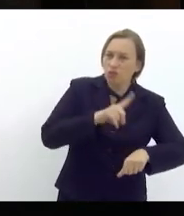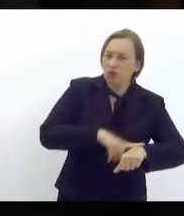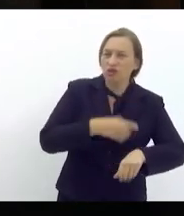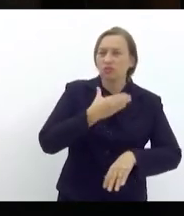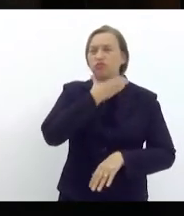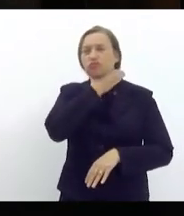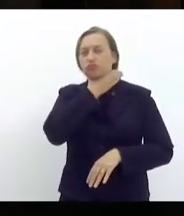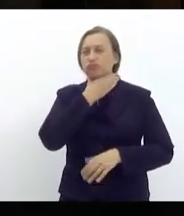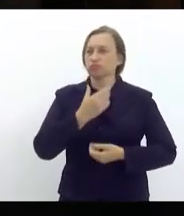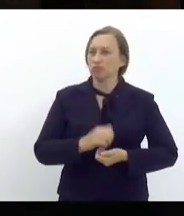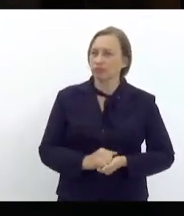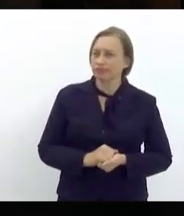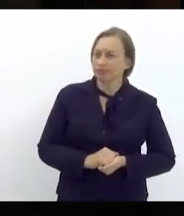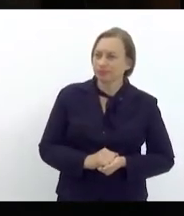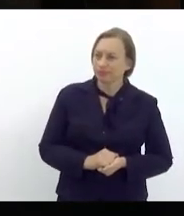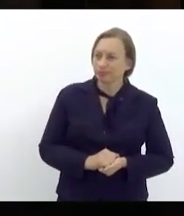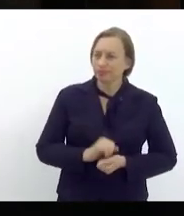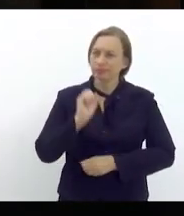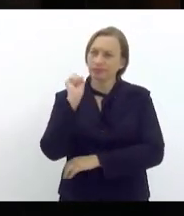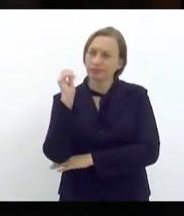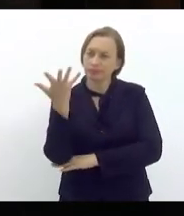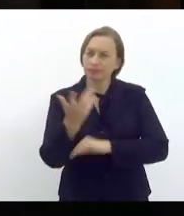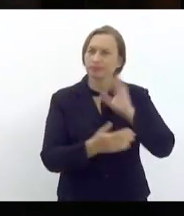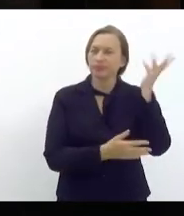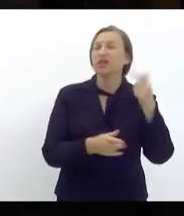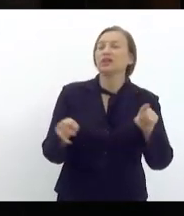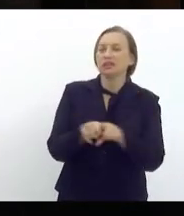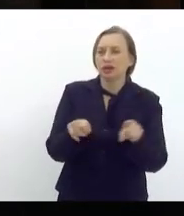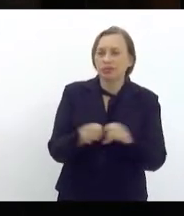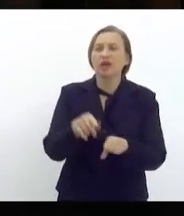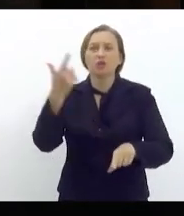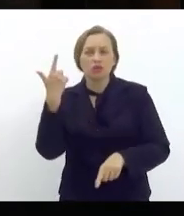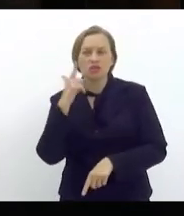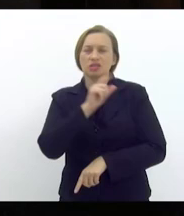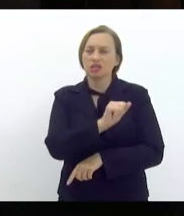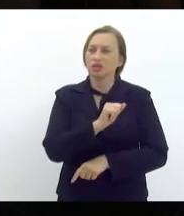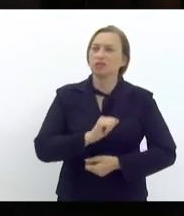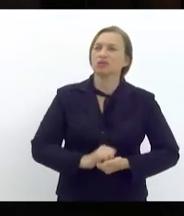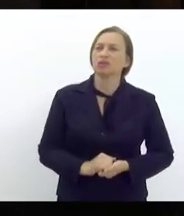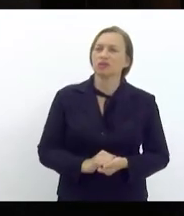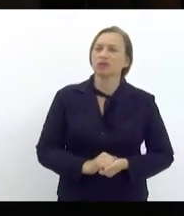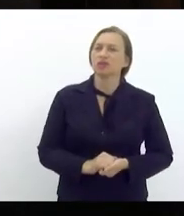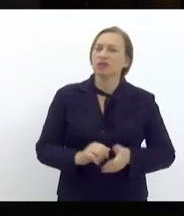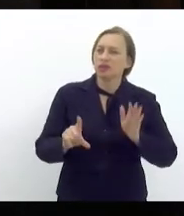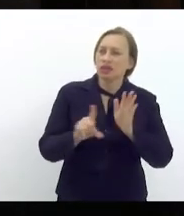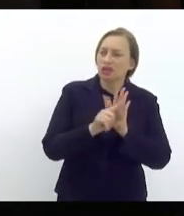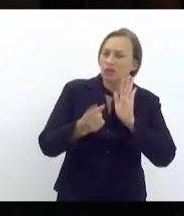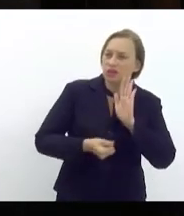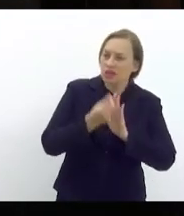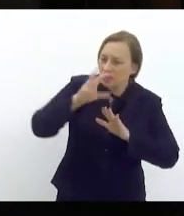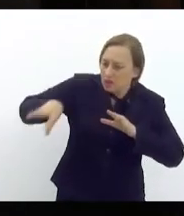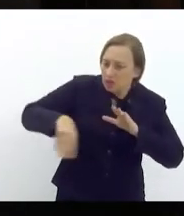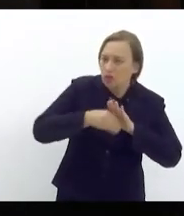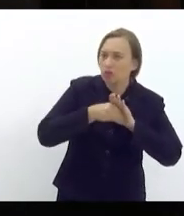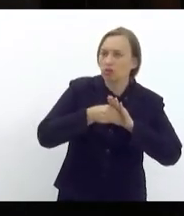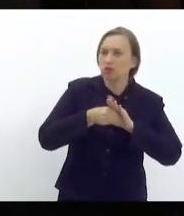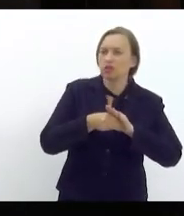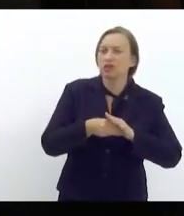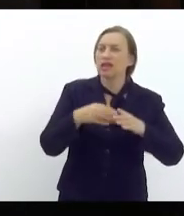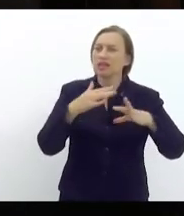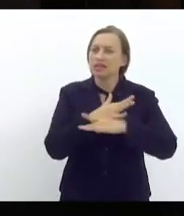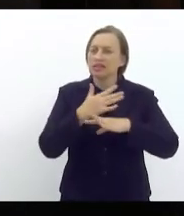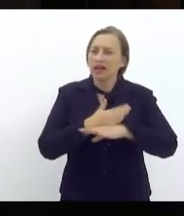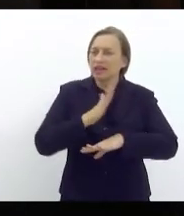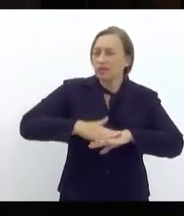a gente conseguiu também colocar nas missões da LDO a perspectiva de cidades